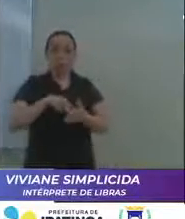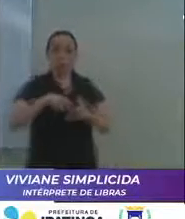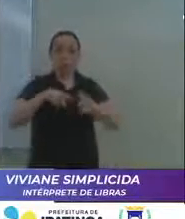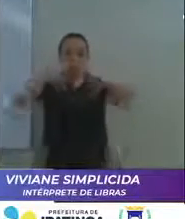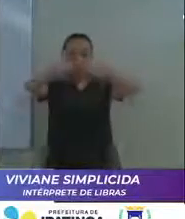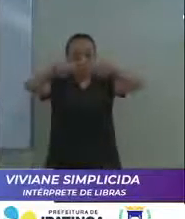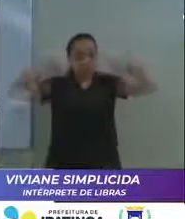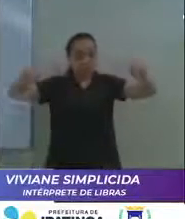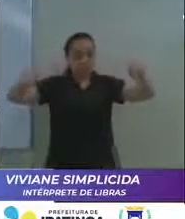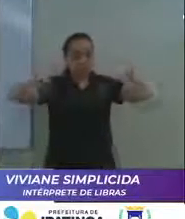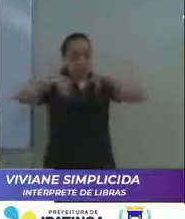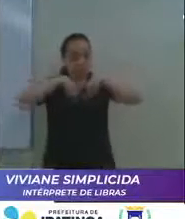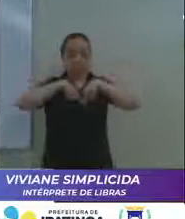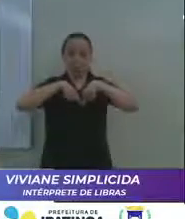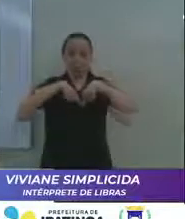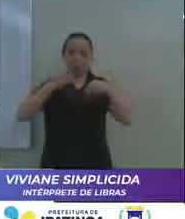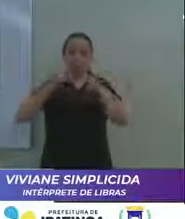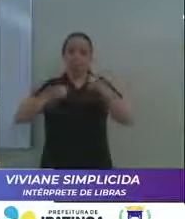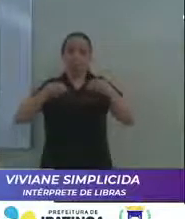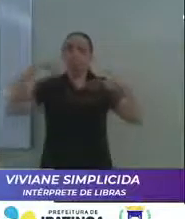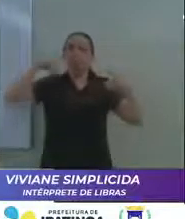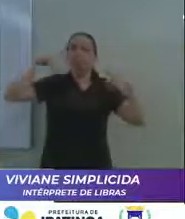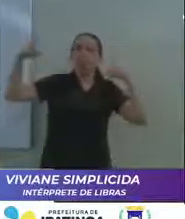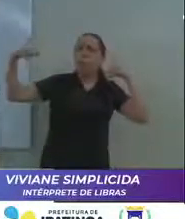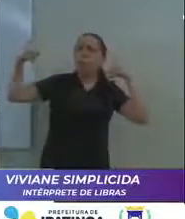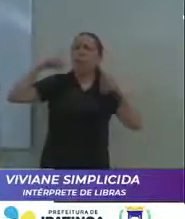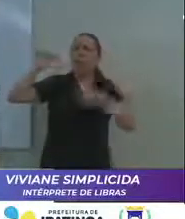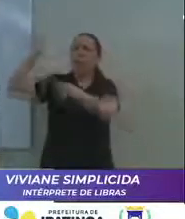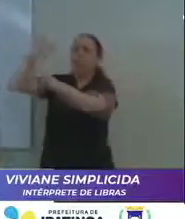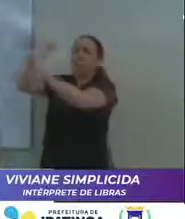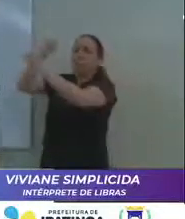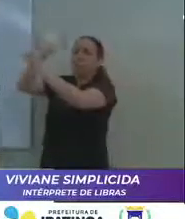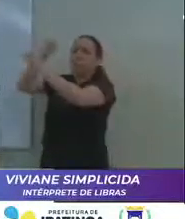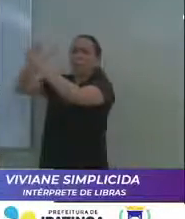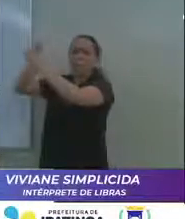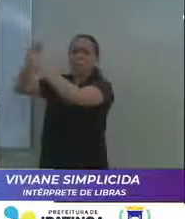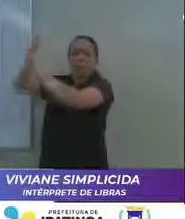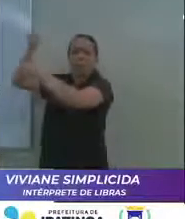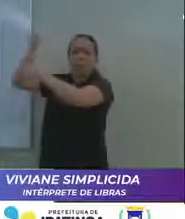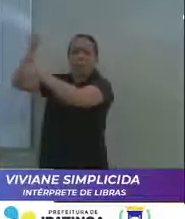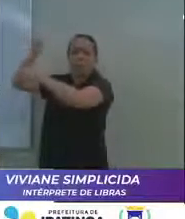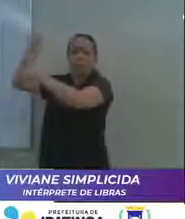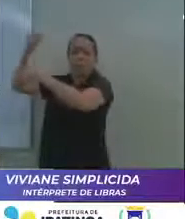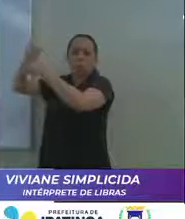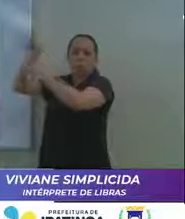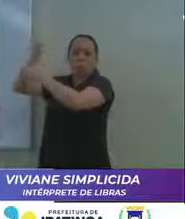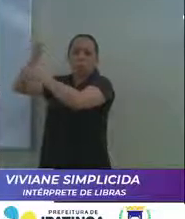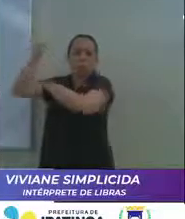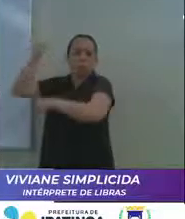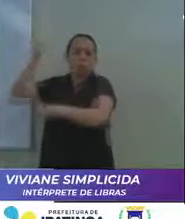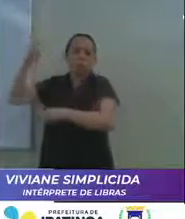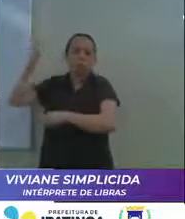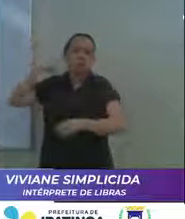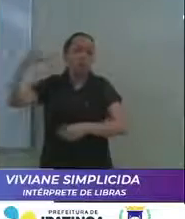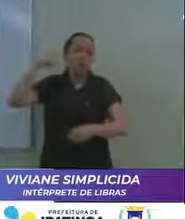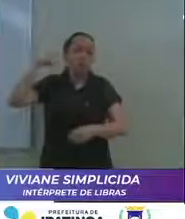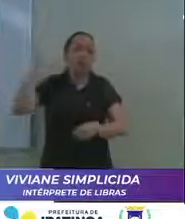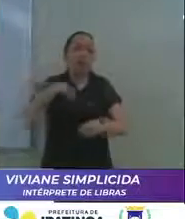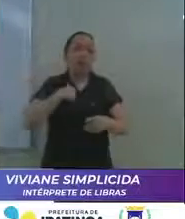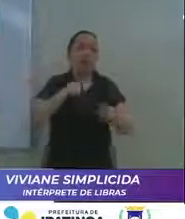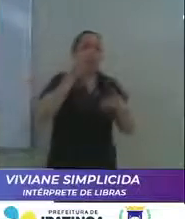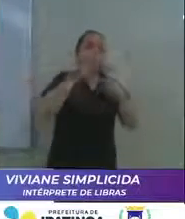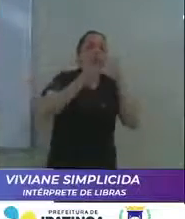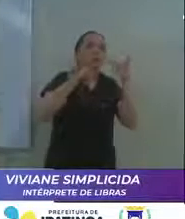a rua, e a rua tem um barulho, tem uma obra do lado. Então, é o fator ambiental que influencia na minha voz,